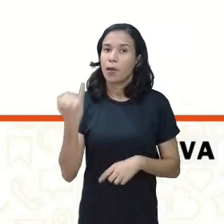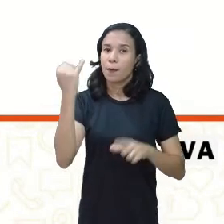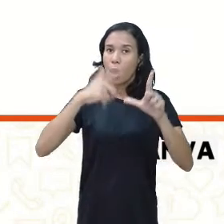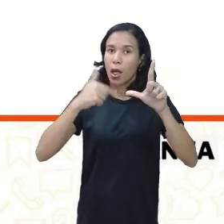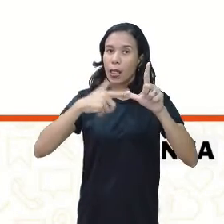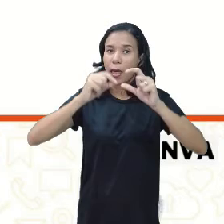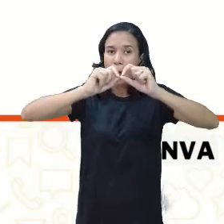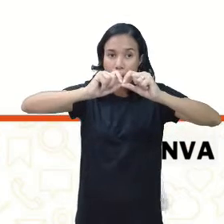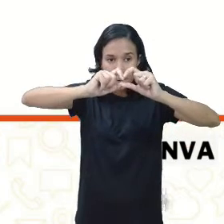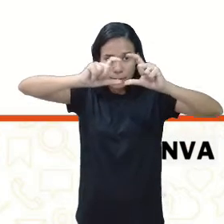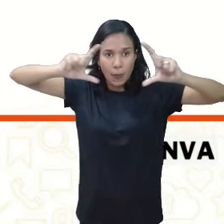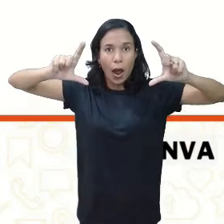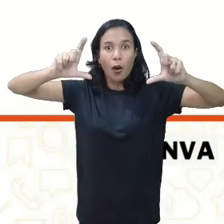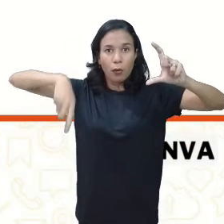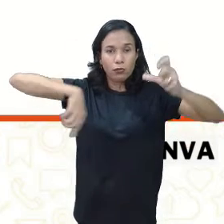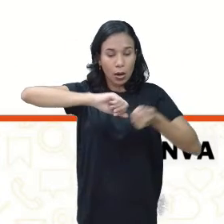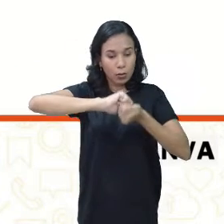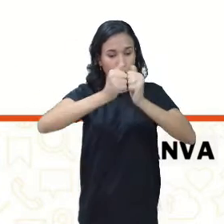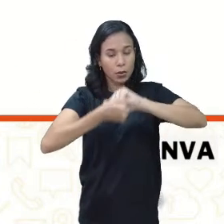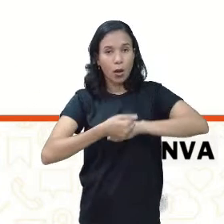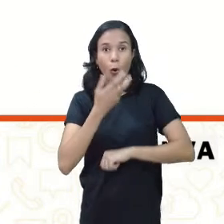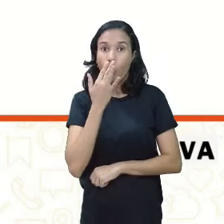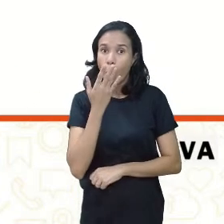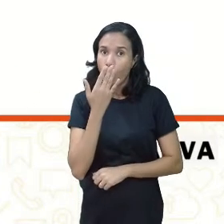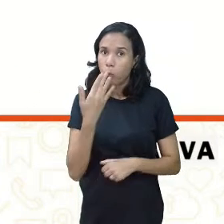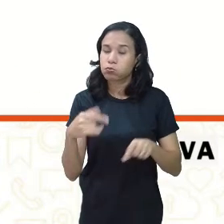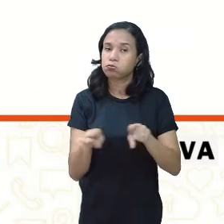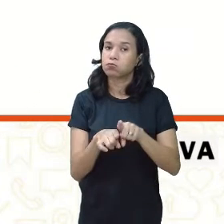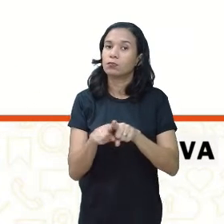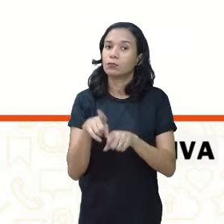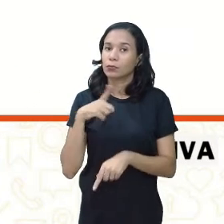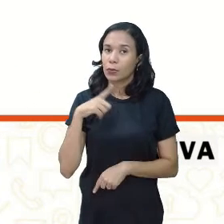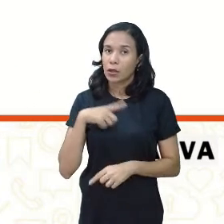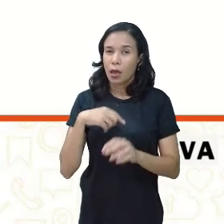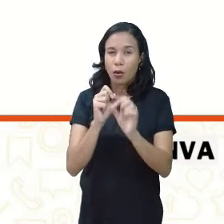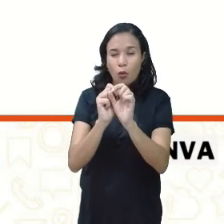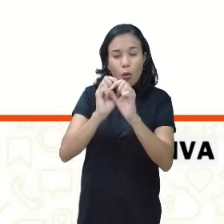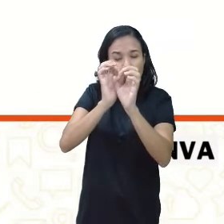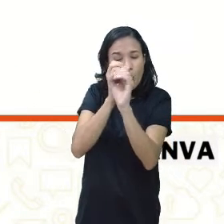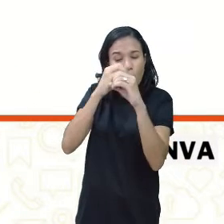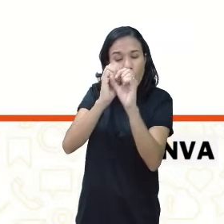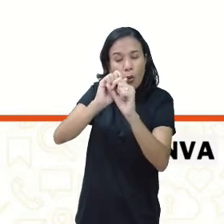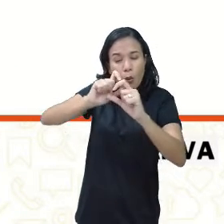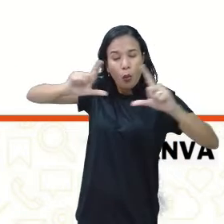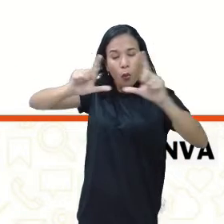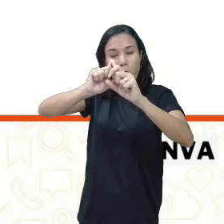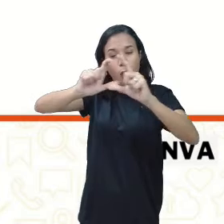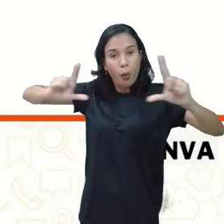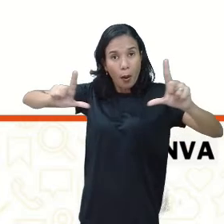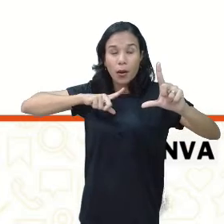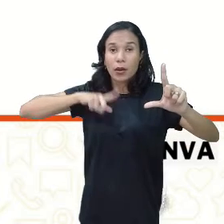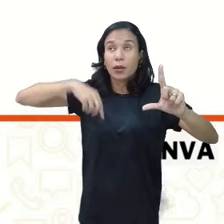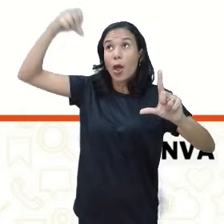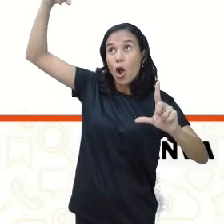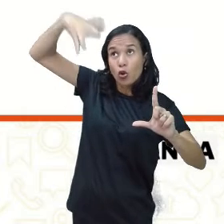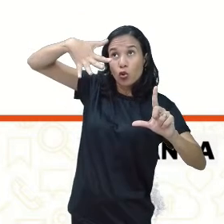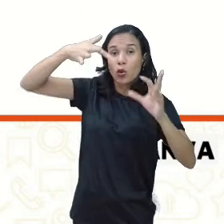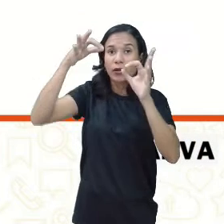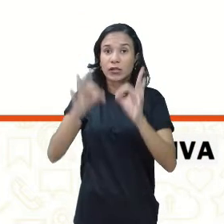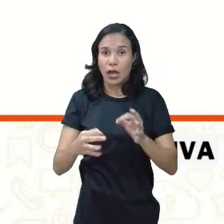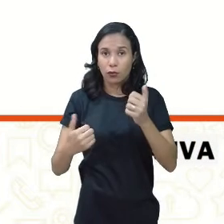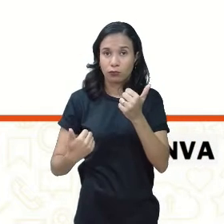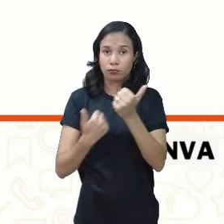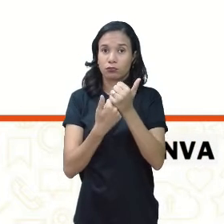fonte maior, adaptações de cores e contrastes, lupas, uso de iluminação apropriada, suporte de